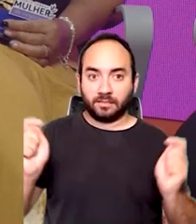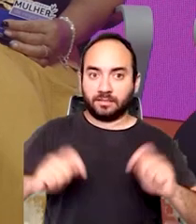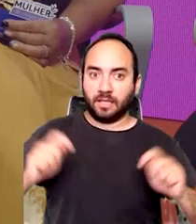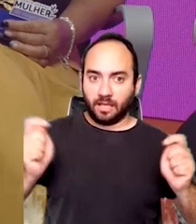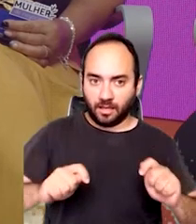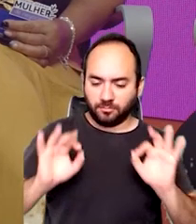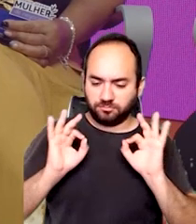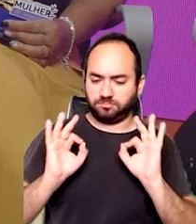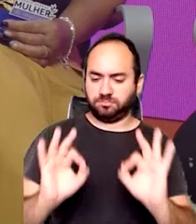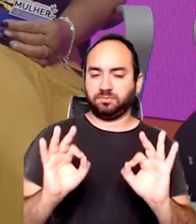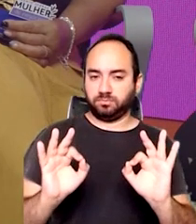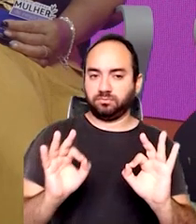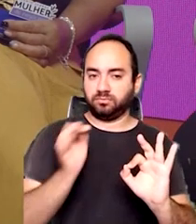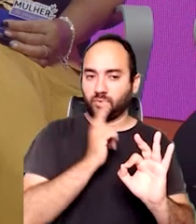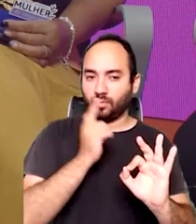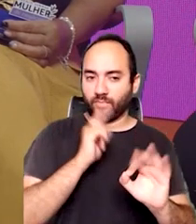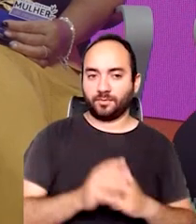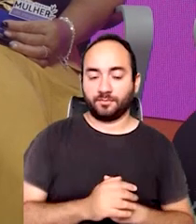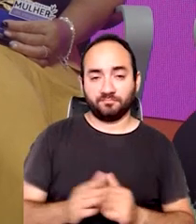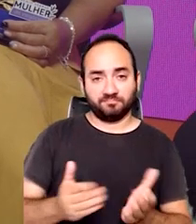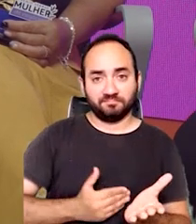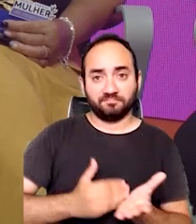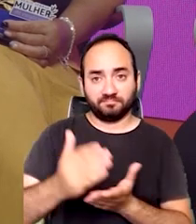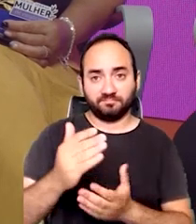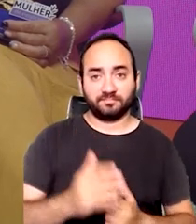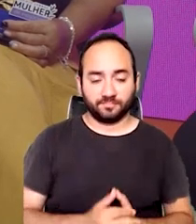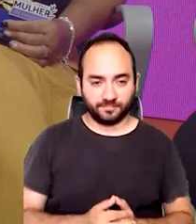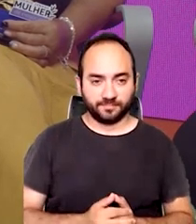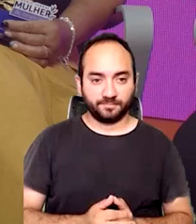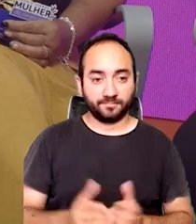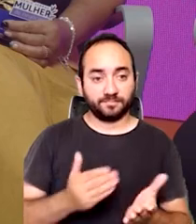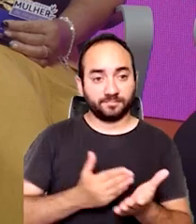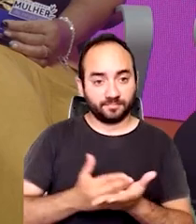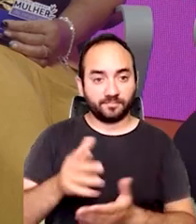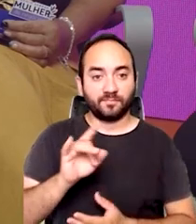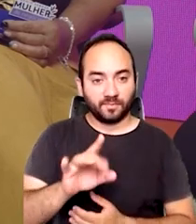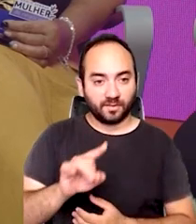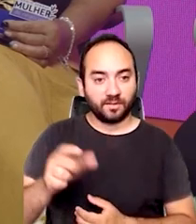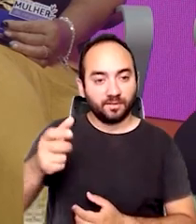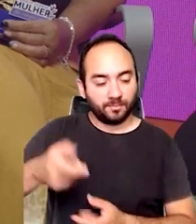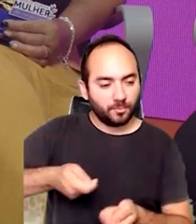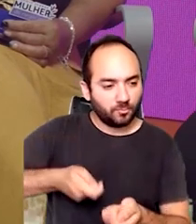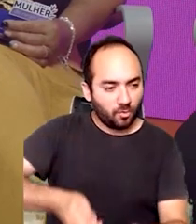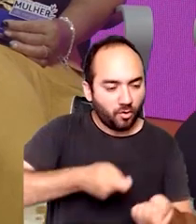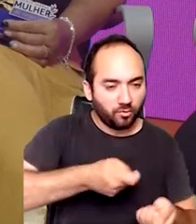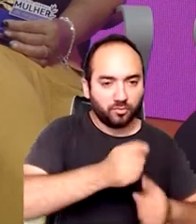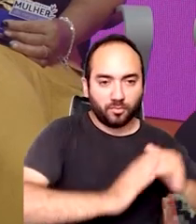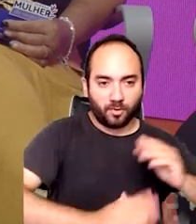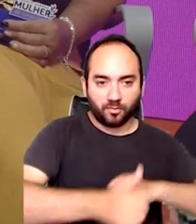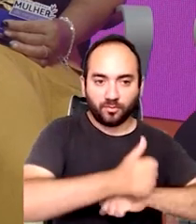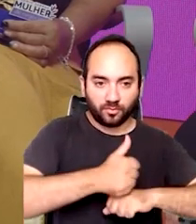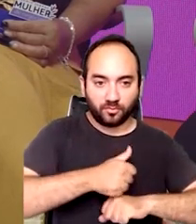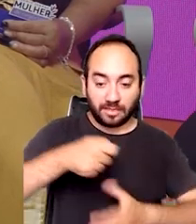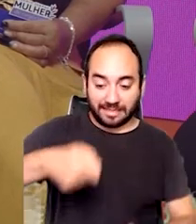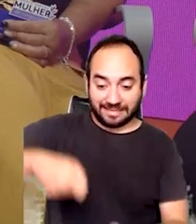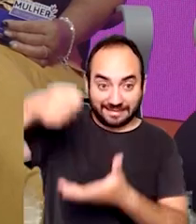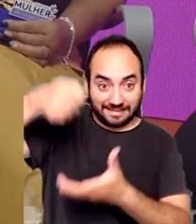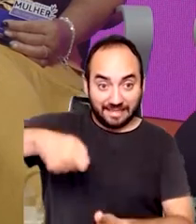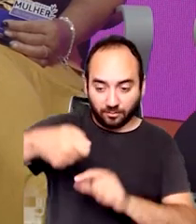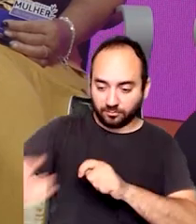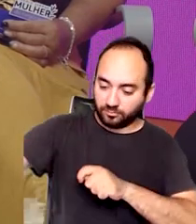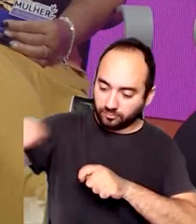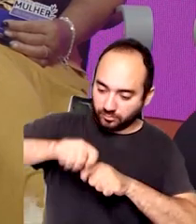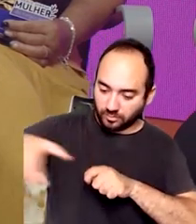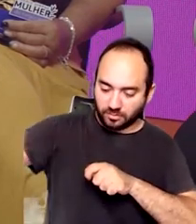aqui que tá o ponto x da coisa E aí foi onde eu comecei comecei Apenas não somente com um rodo profissional colocado numa